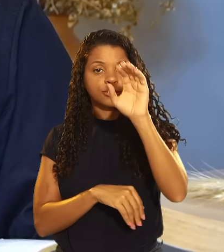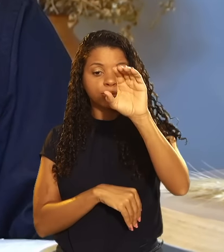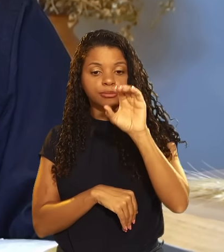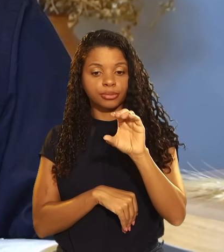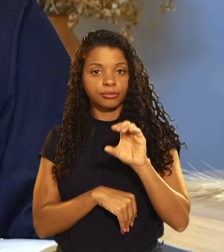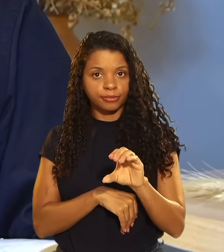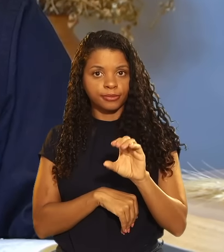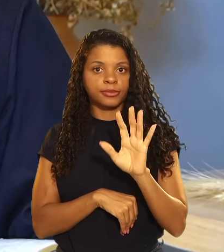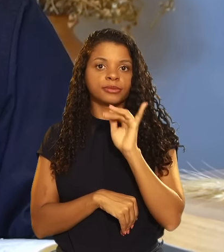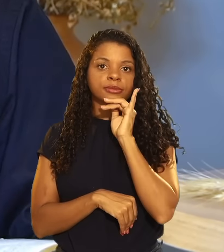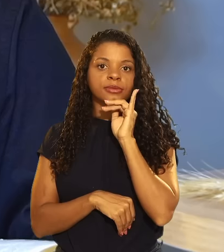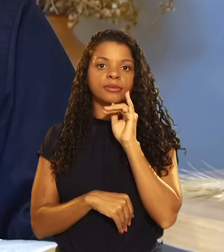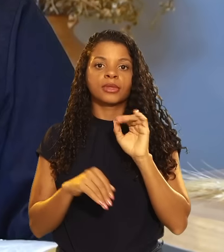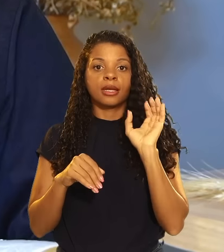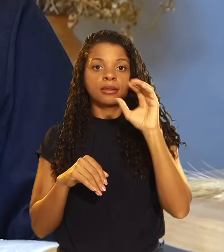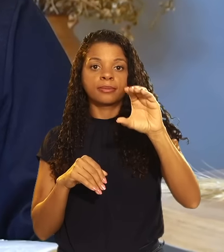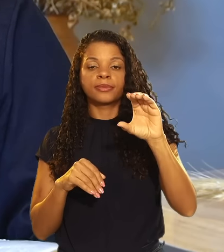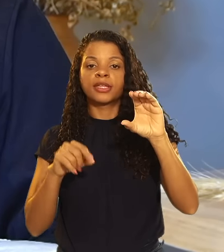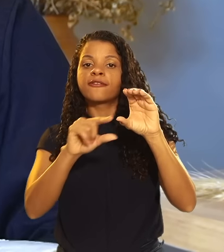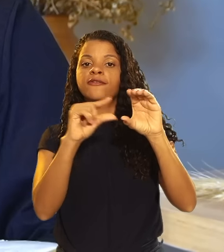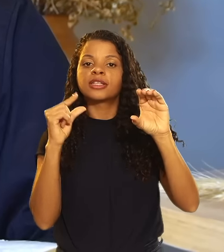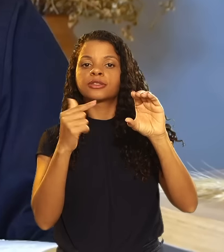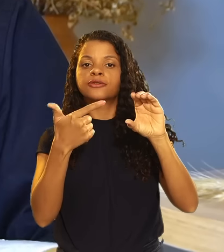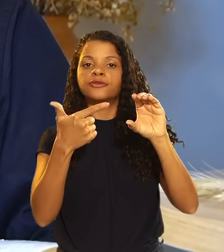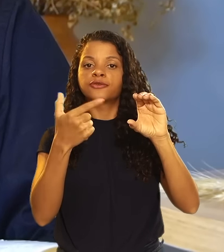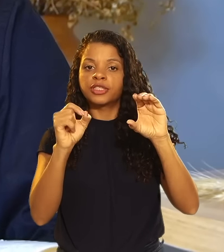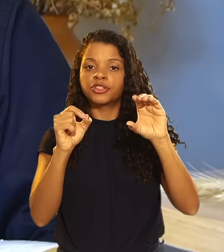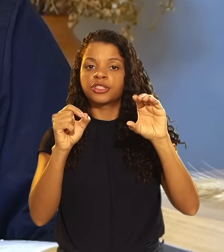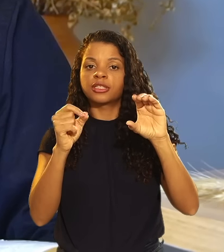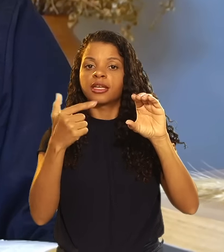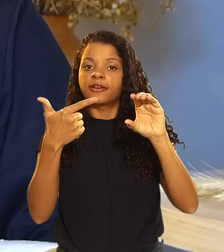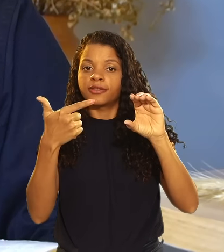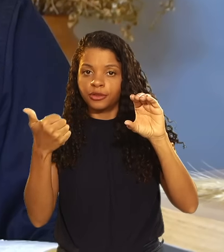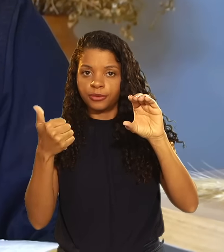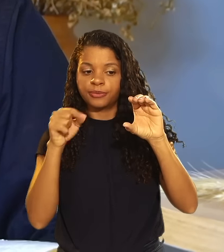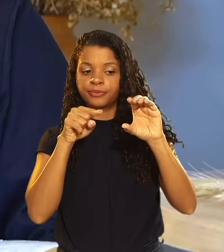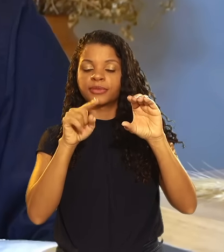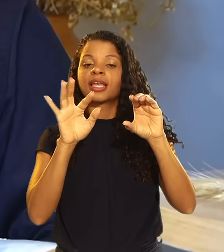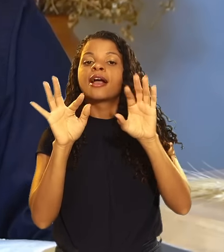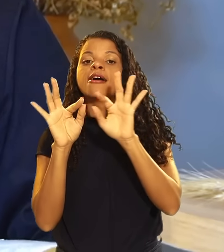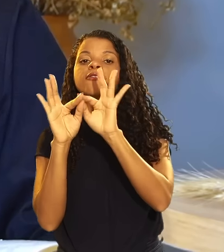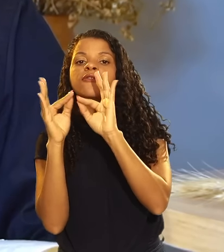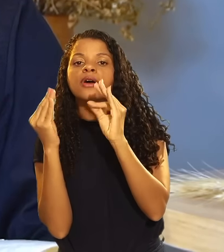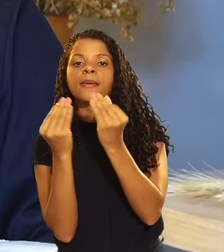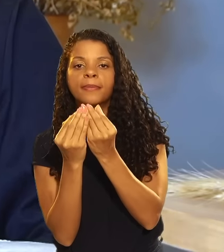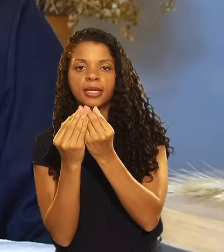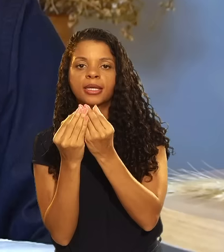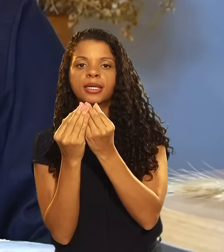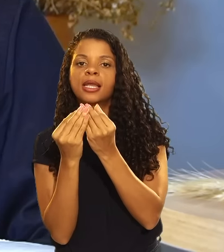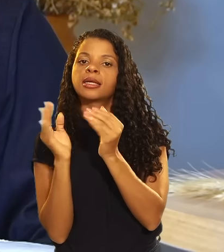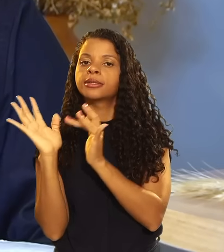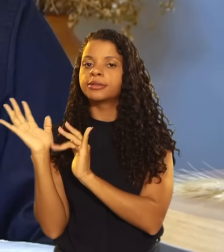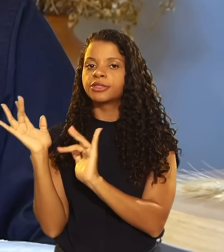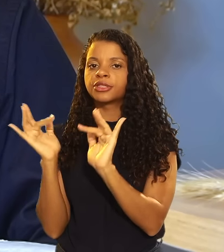21 trazem justamente o momento em que os familiares de Jesus acham que ele